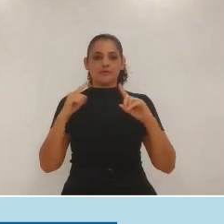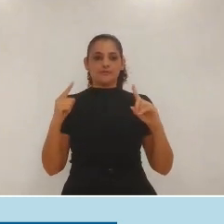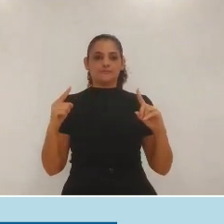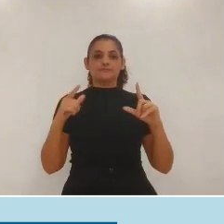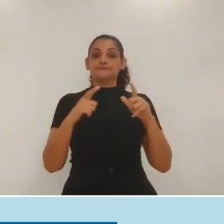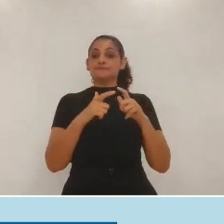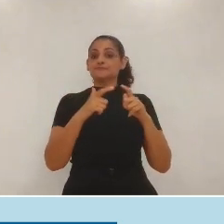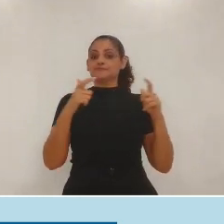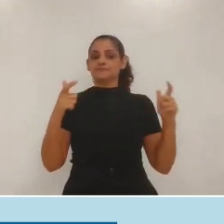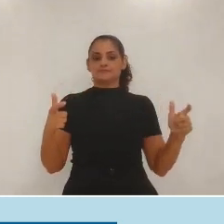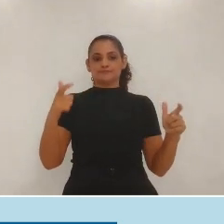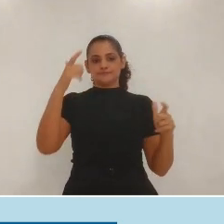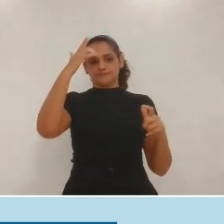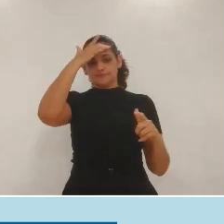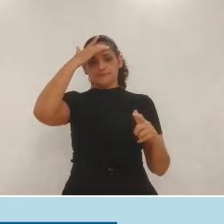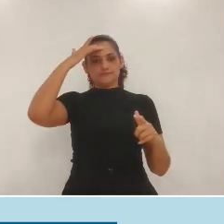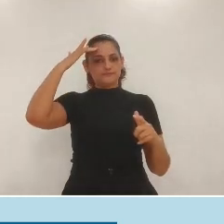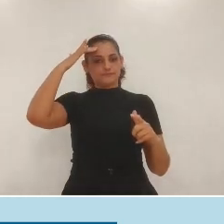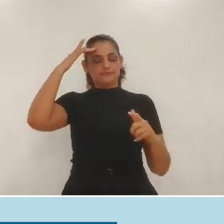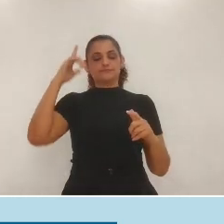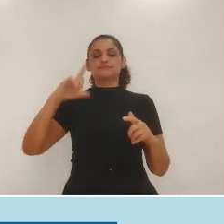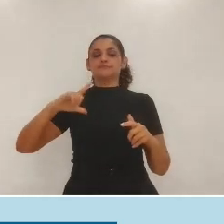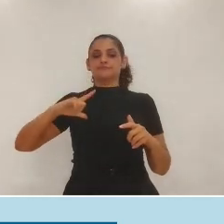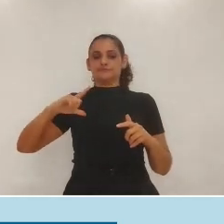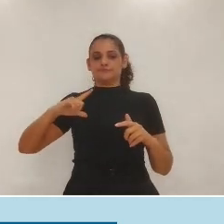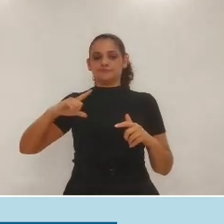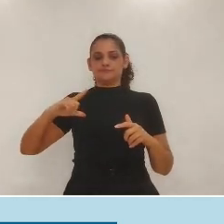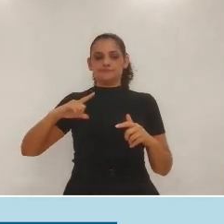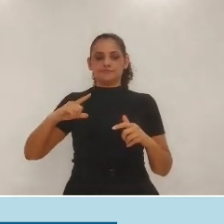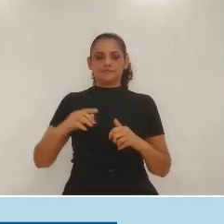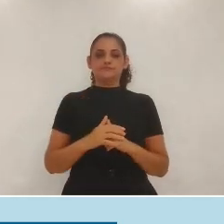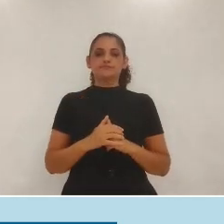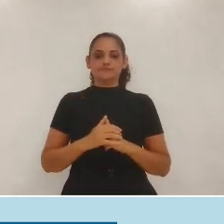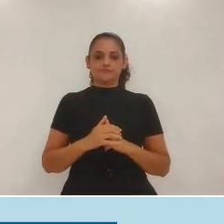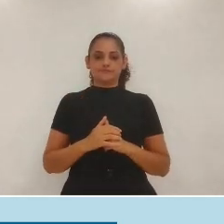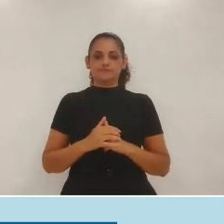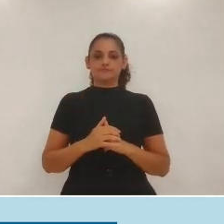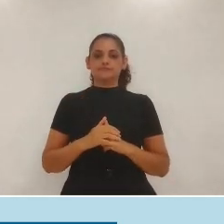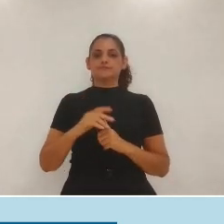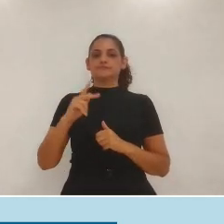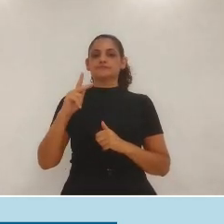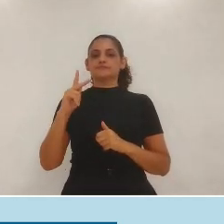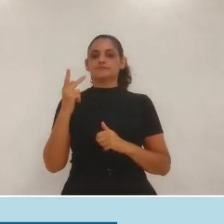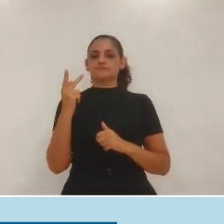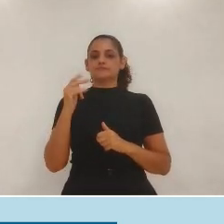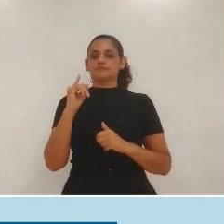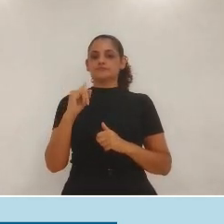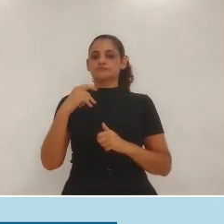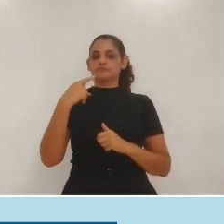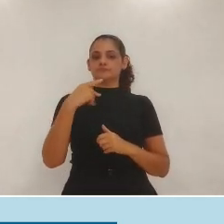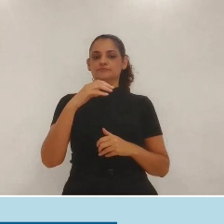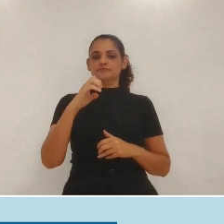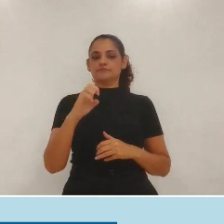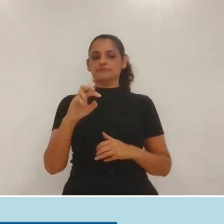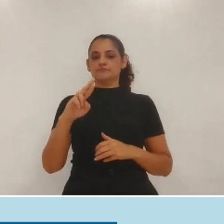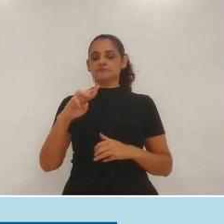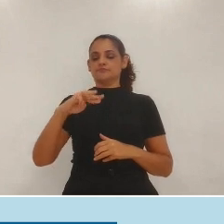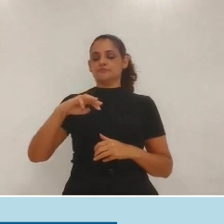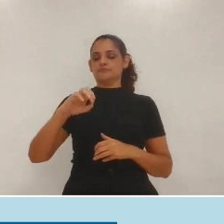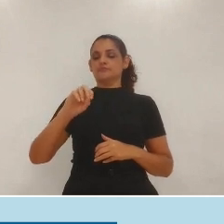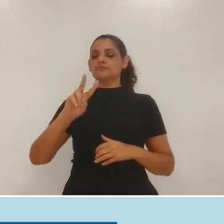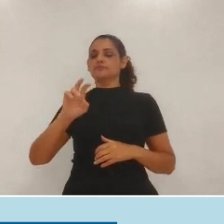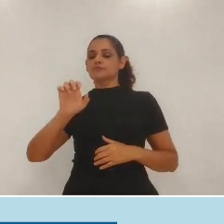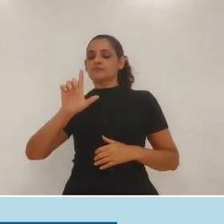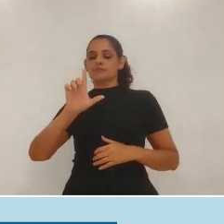pessoas, apresenta o hipermóvel. A síndrome de Ehlers-Danlos hipermóvel, o que que ela quer